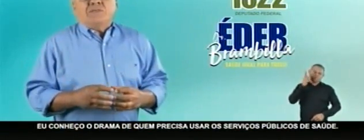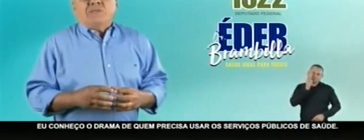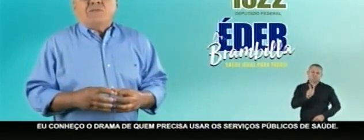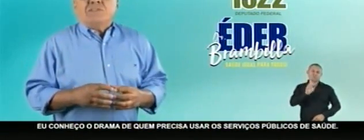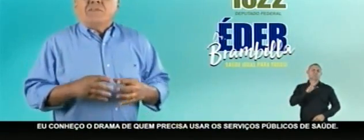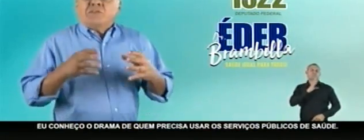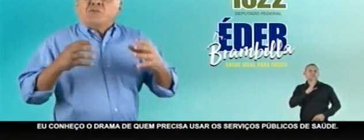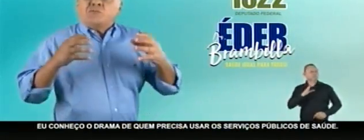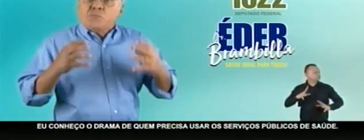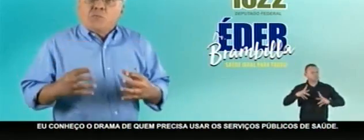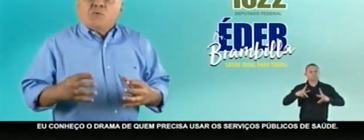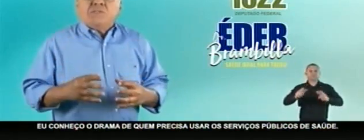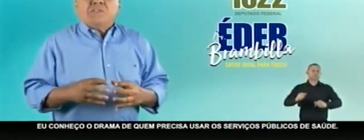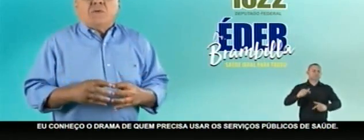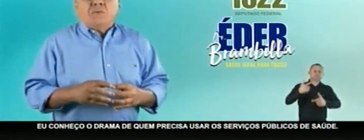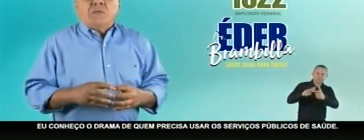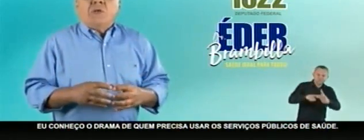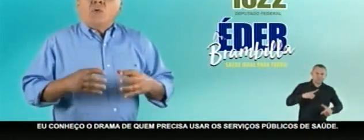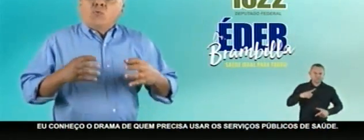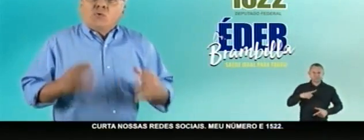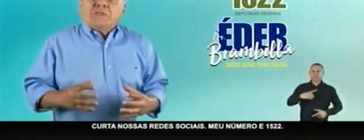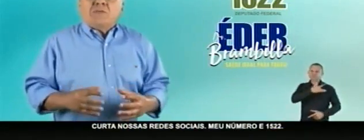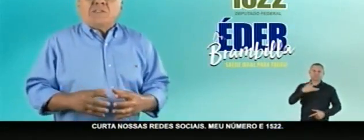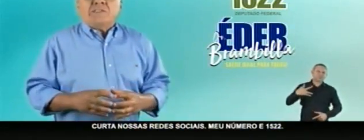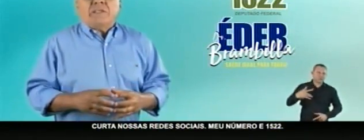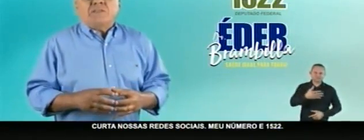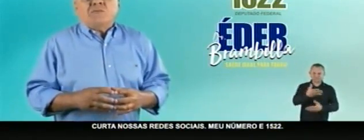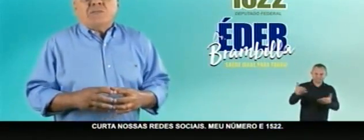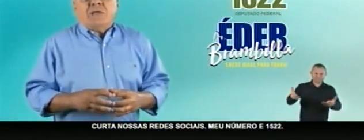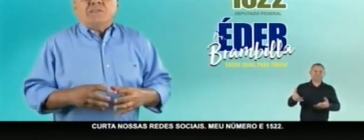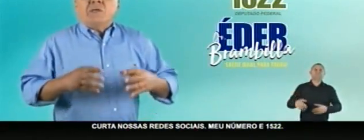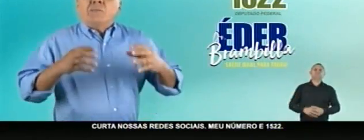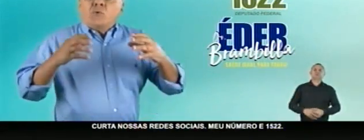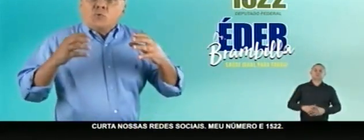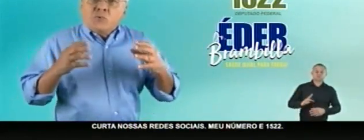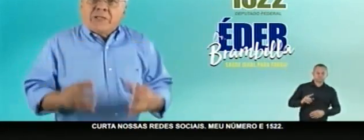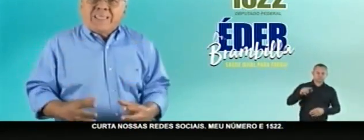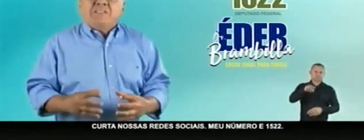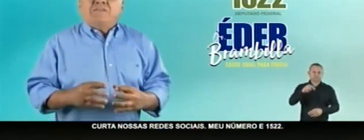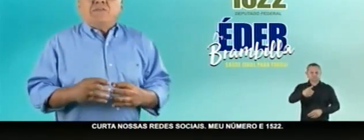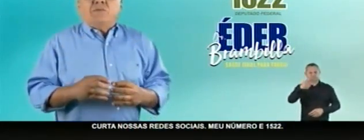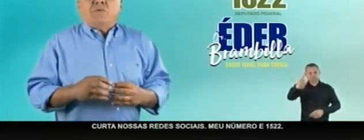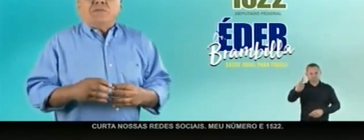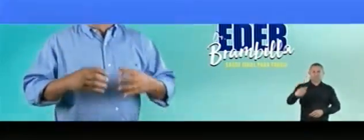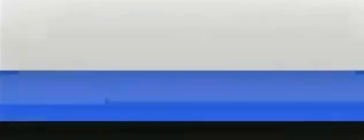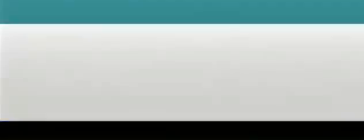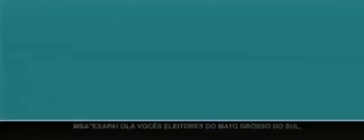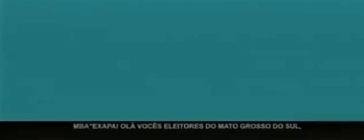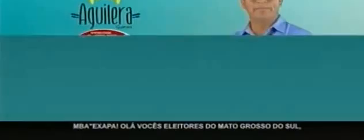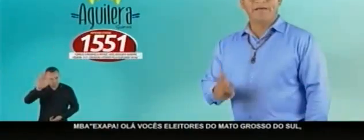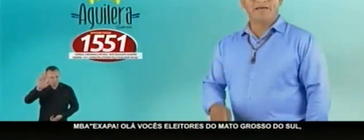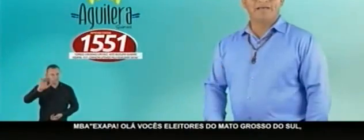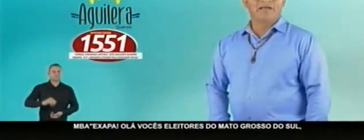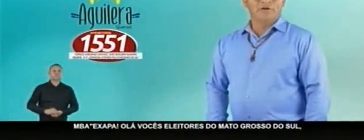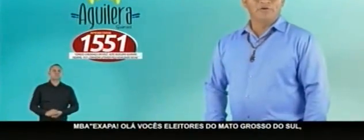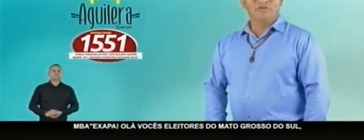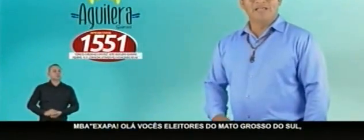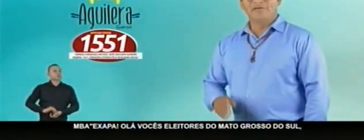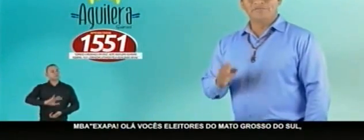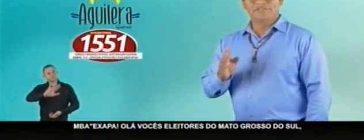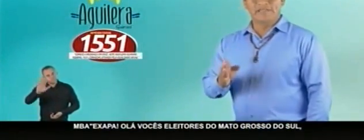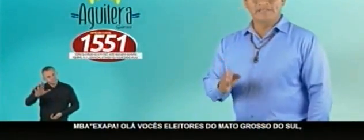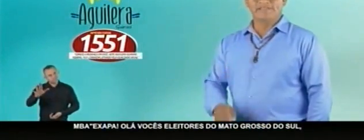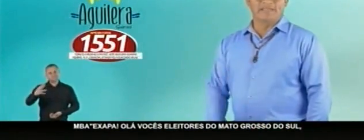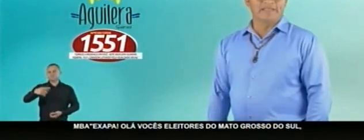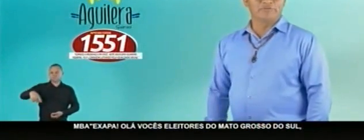quem precisa usar os serviços públicos de saúde. Curta nossas redes sociais. Meu número é 1522. Baixa Pá,